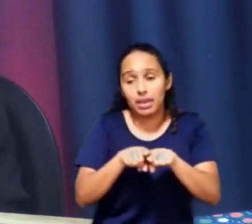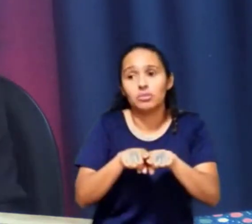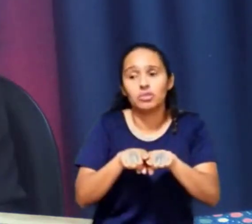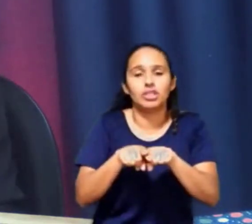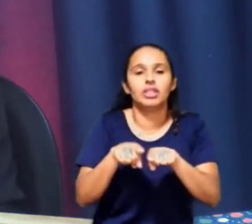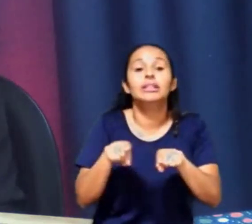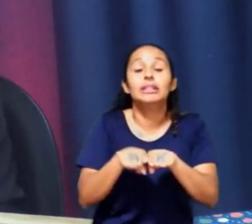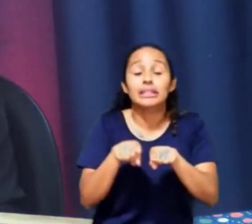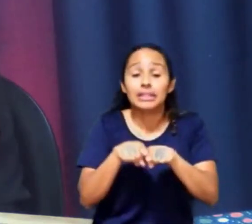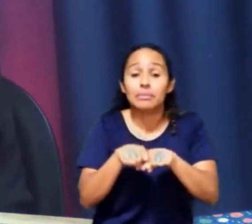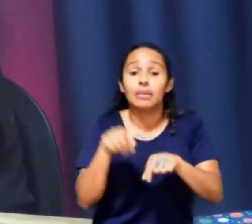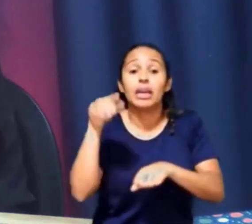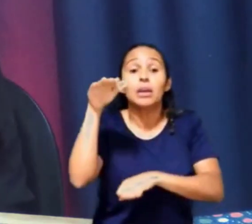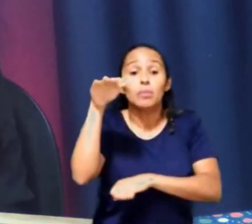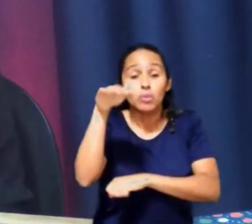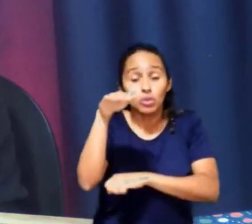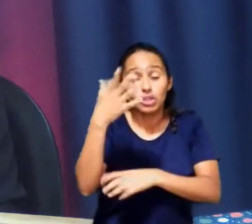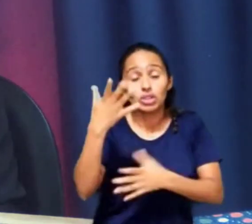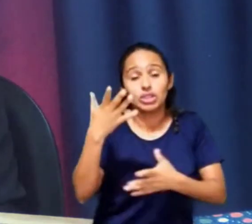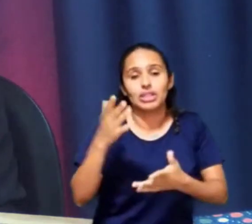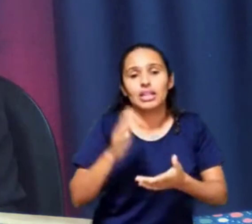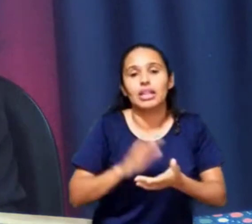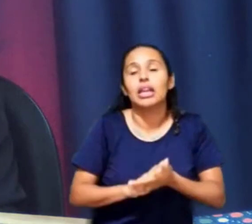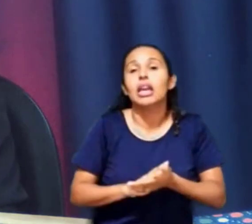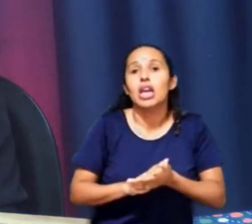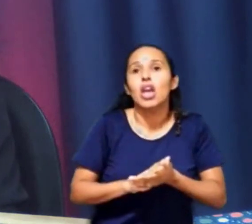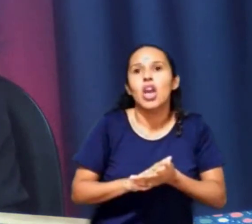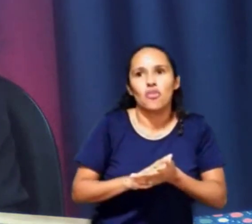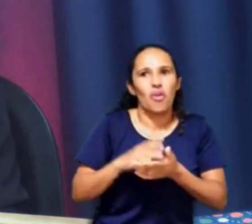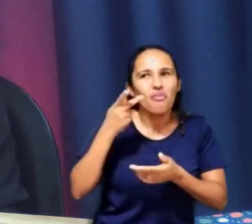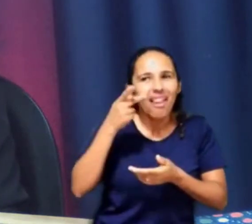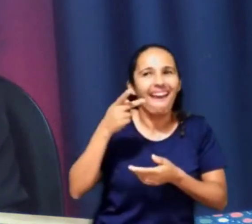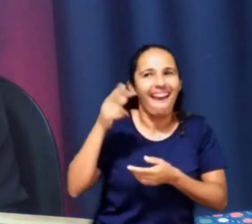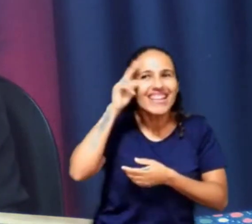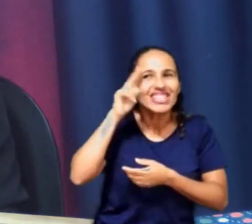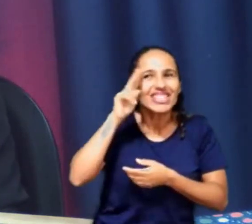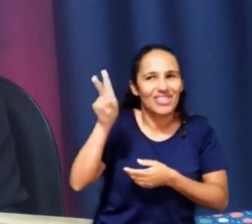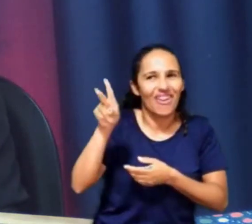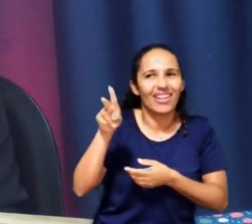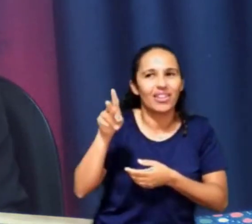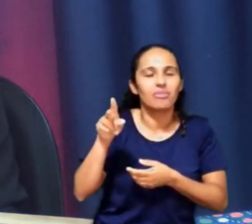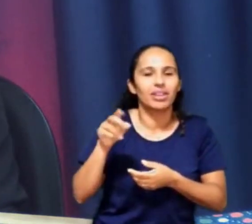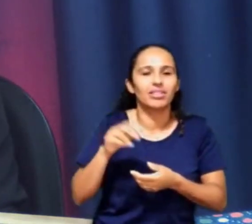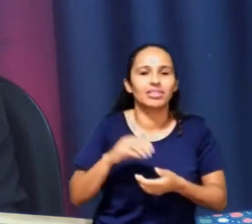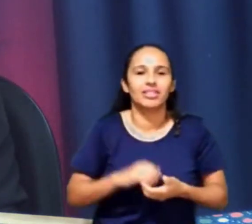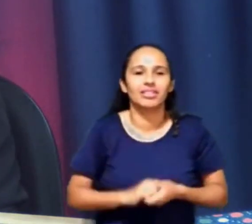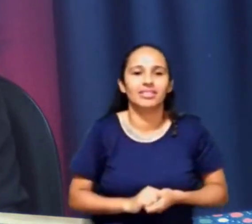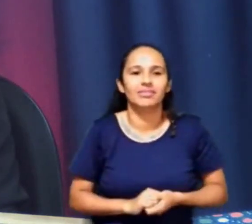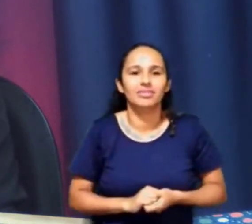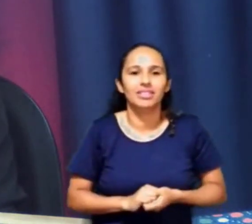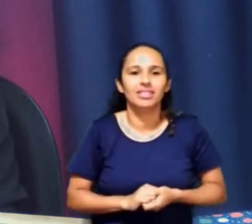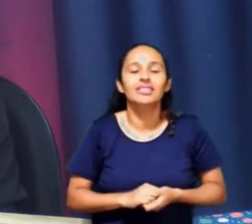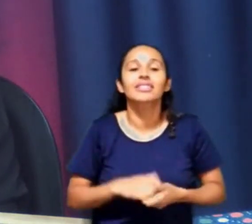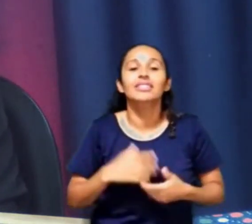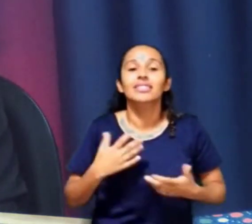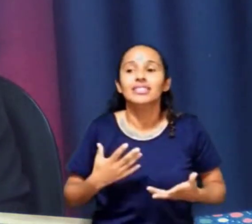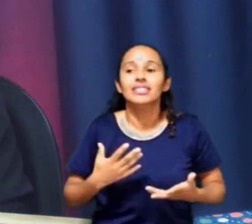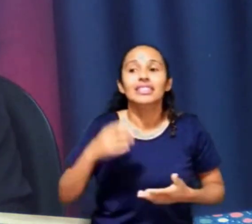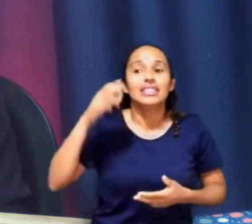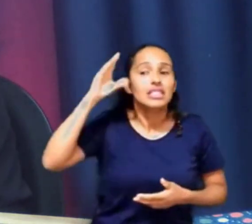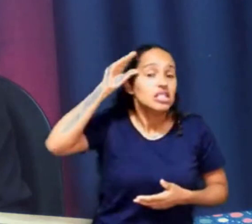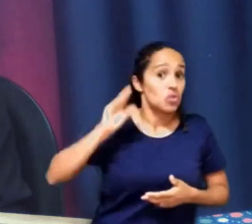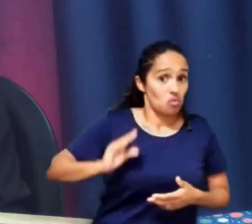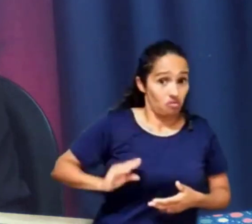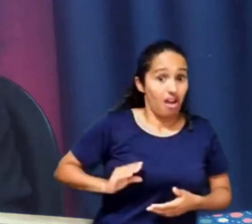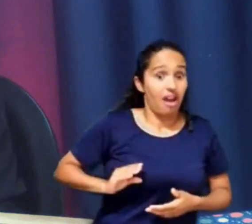histórias dela. Por quê? Porque a Silvana, ela é oralizada. A Silvana, eu tenho certeza que eu vou trazer ela aqui e vocês vão ficar assim apaixonados. Quem não